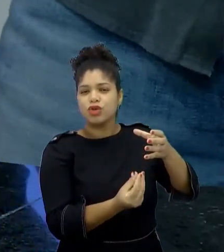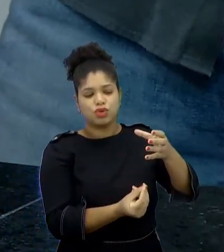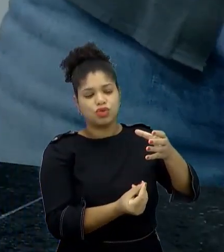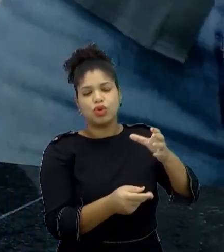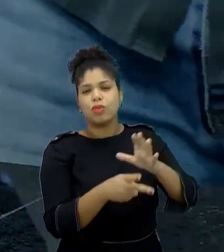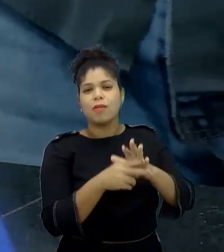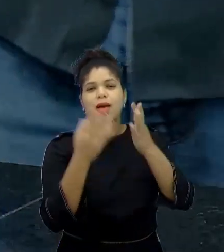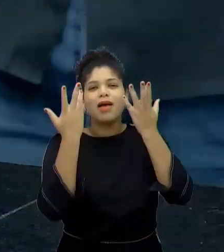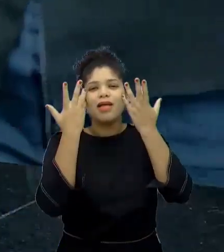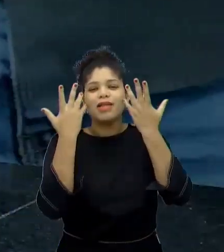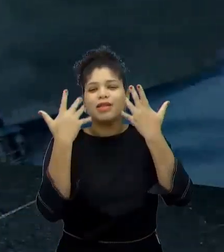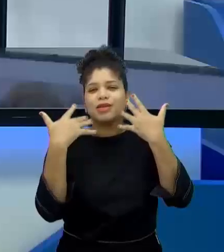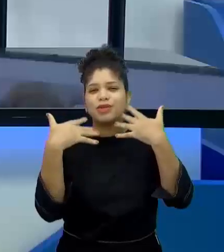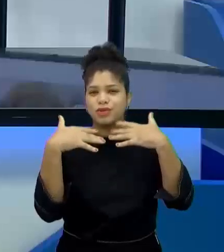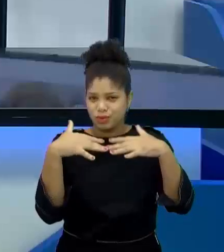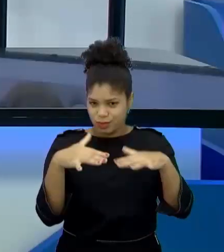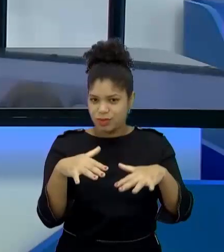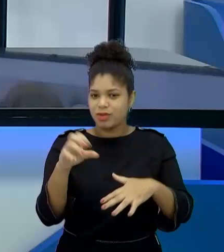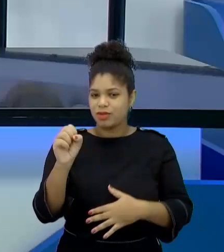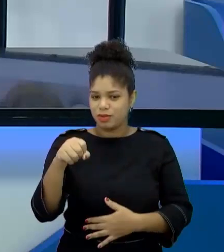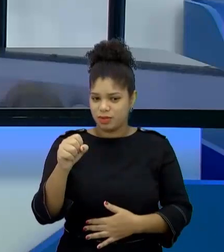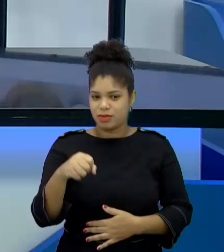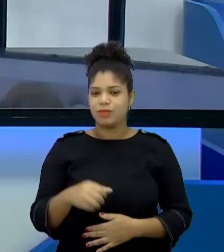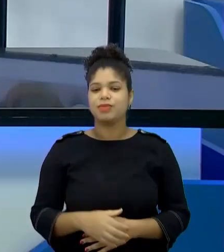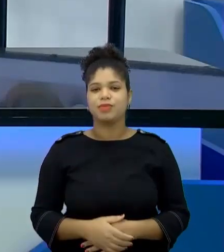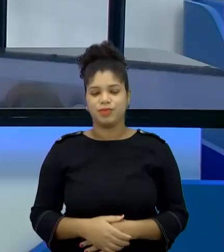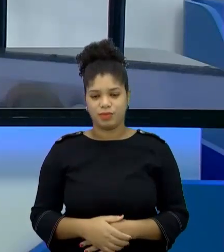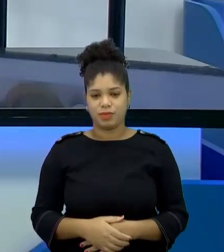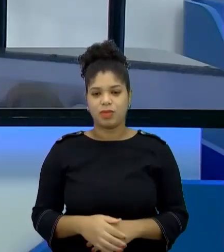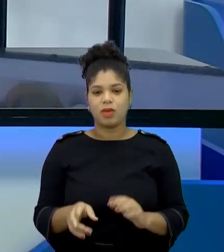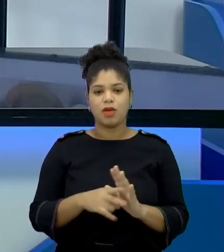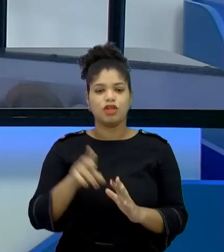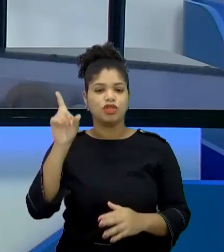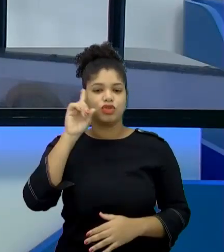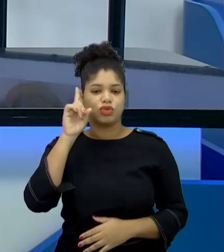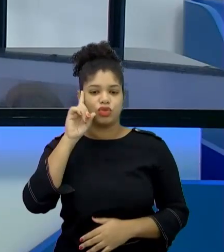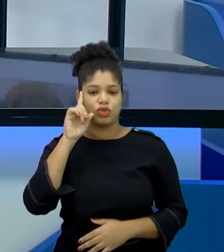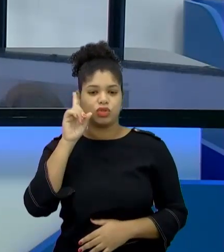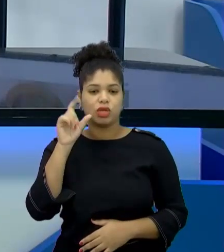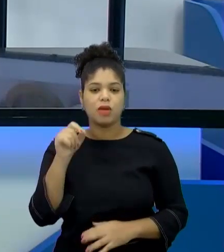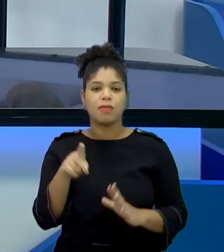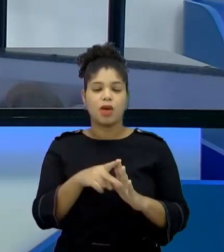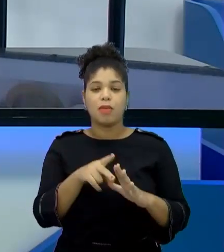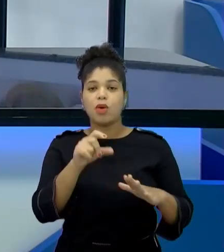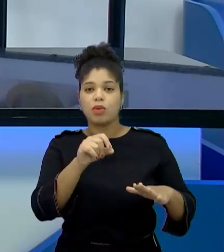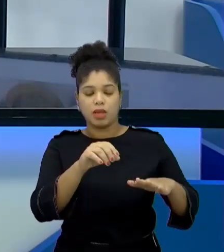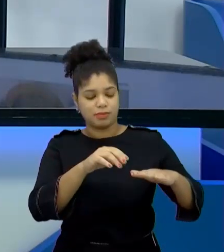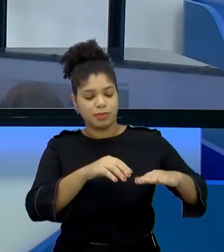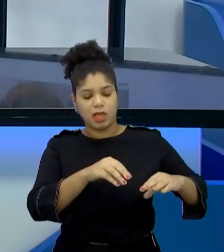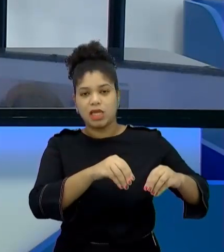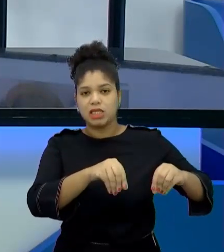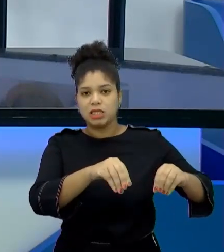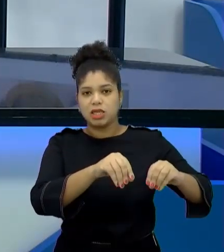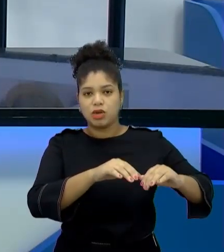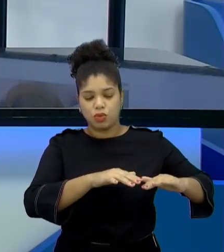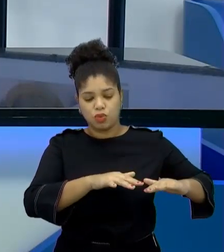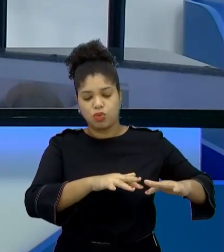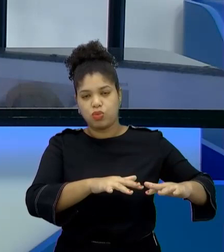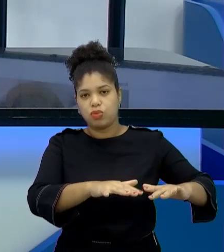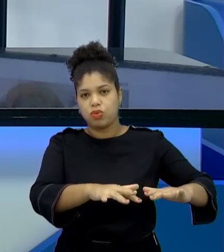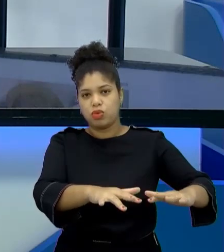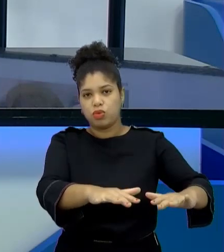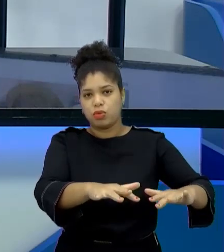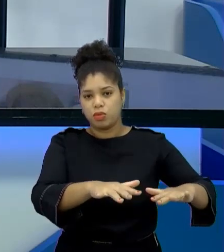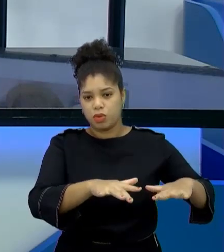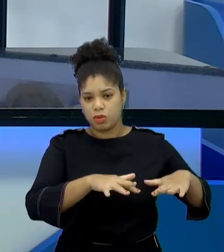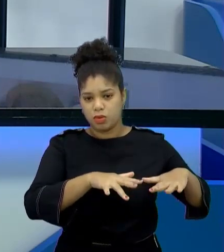e específica aí do nosso dia a dia, que é o próprio solo, que tem uma camada de terra, né? E